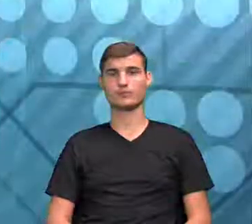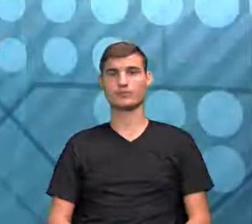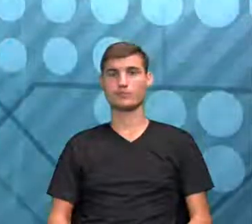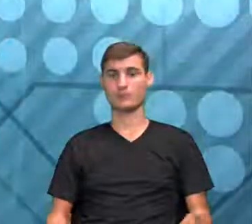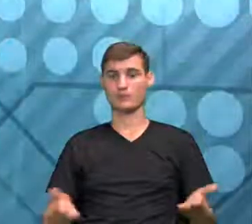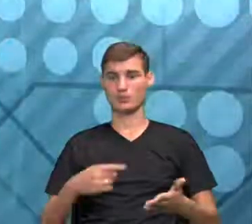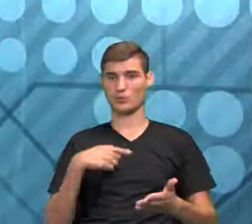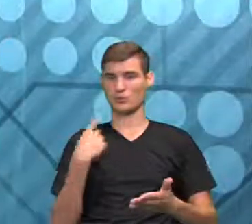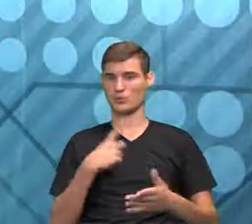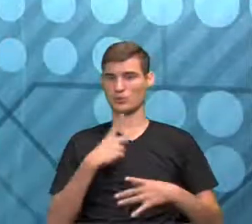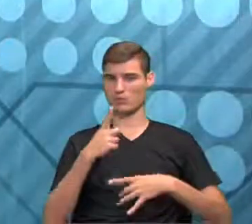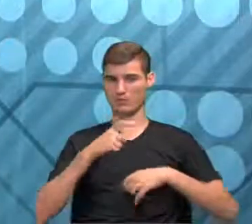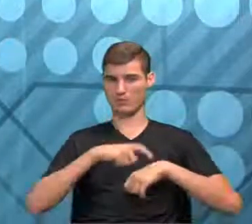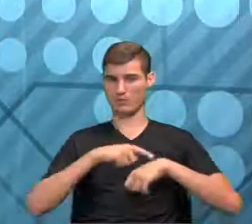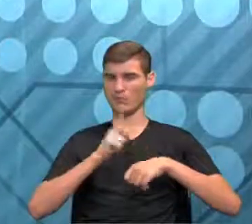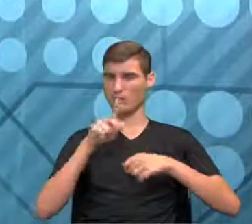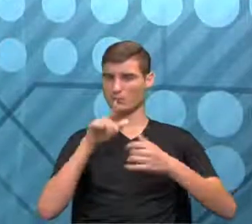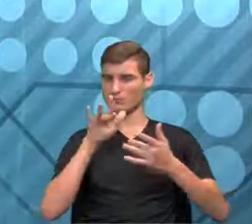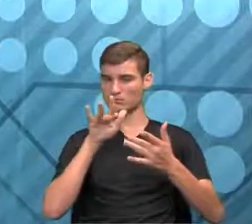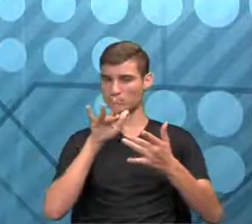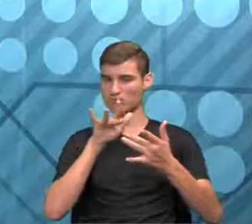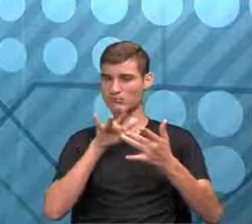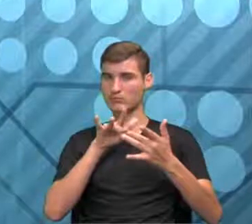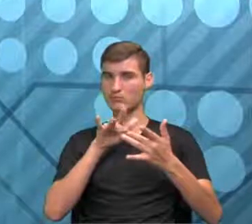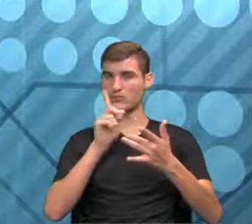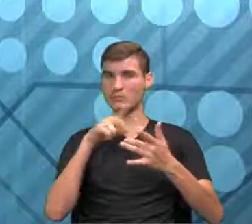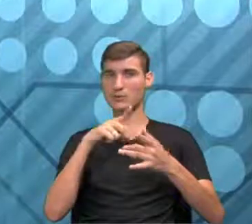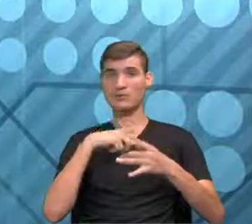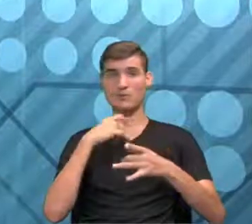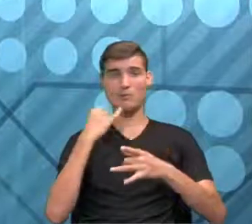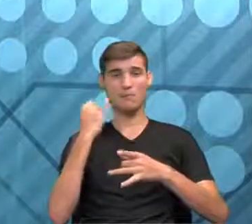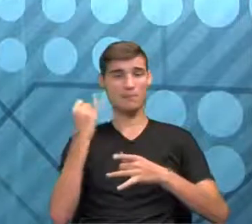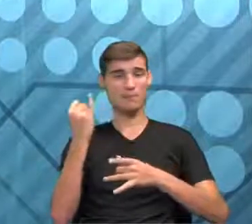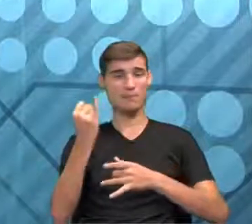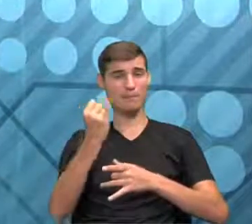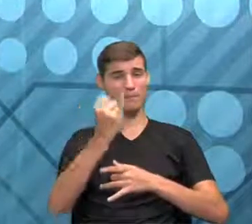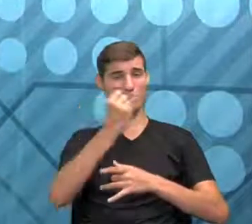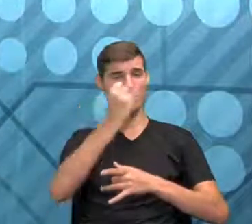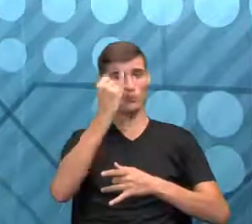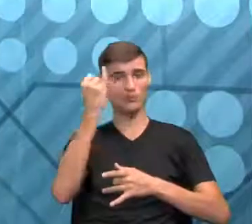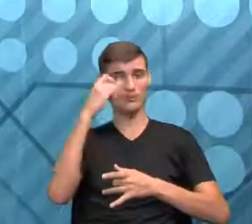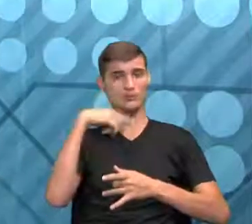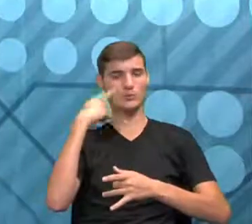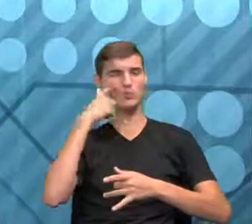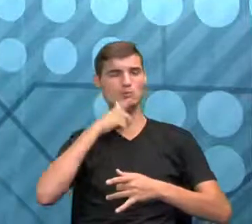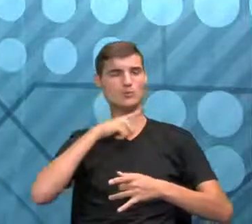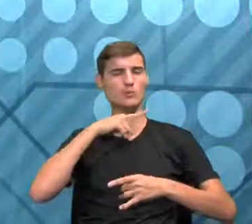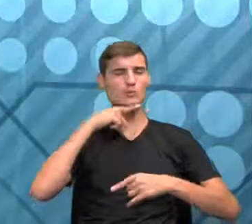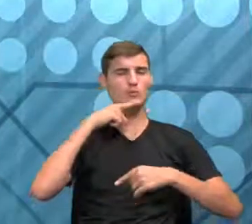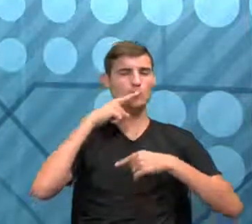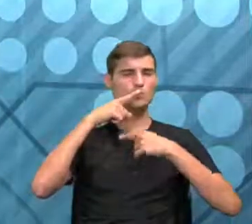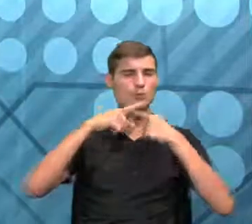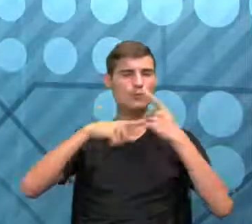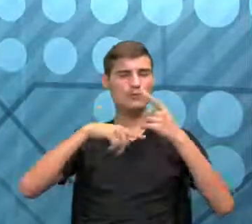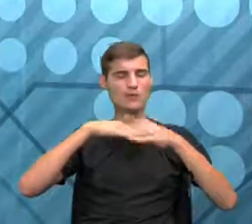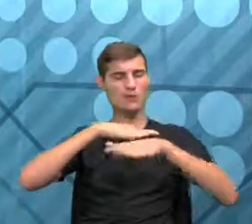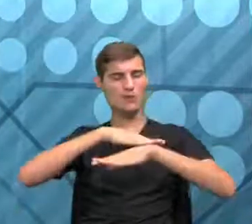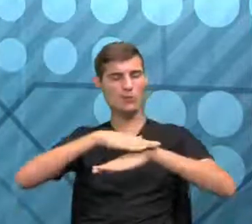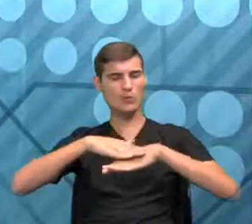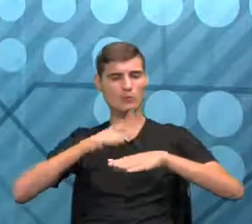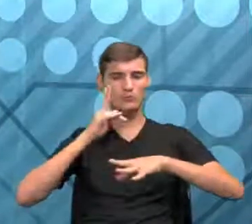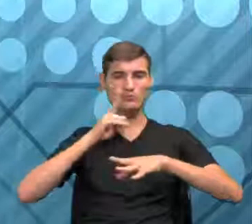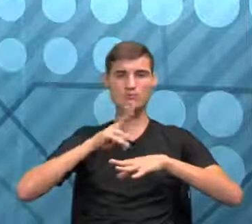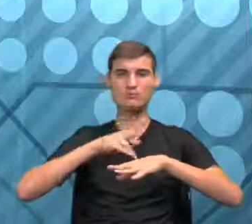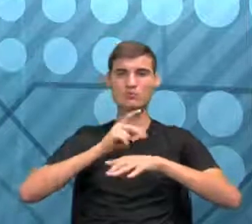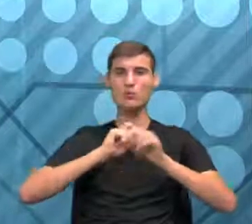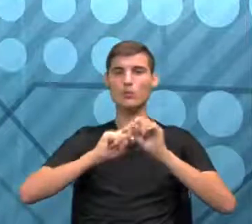Agora a gente vai ter então um momento de interação, um momento muito importante. Nesse momento a gente consegue tirar dúvidas, a gente consegue conversar e ver o que